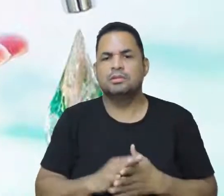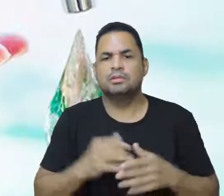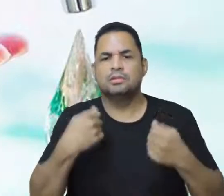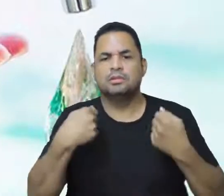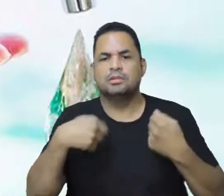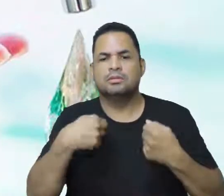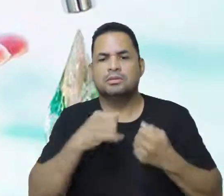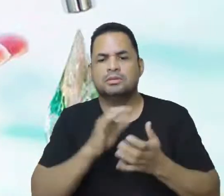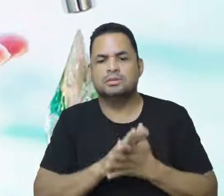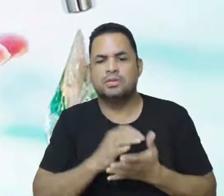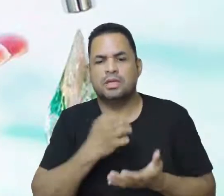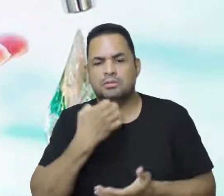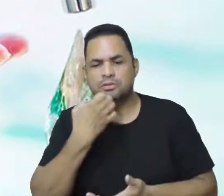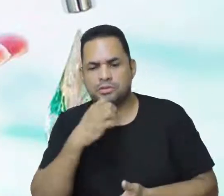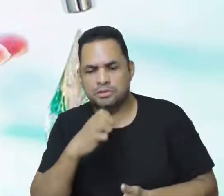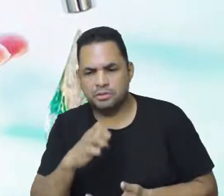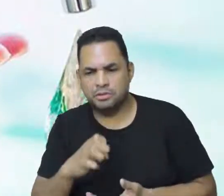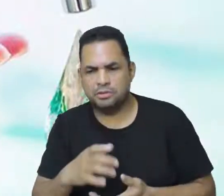precisamos de energia,